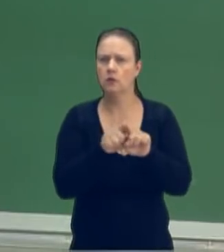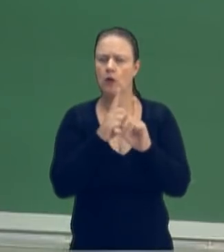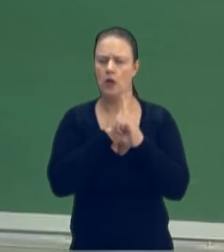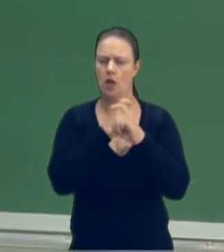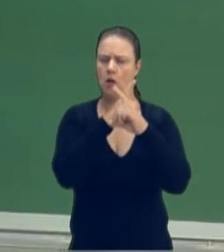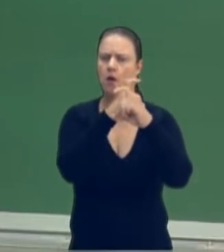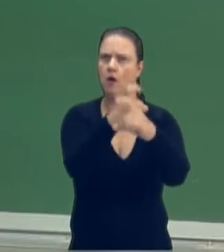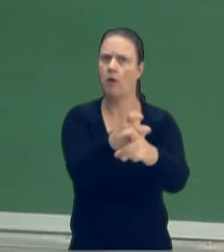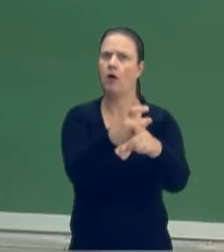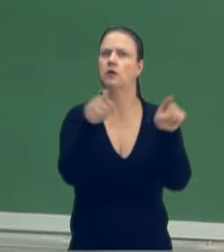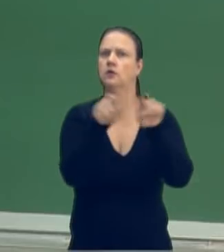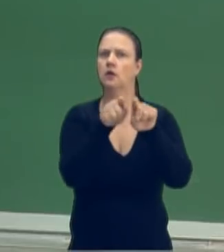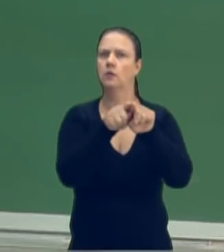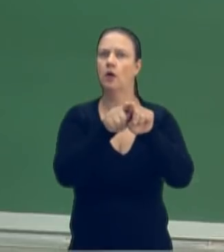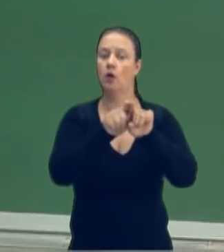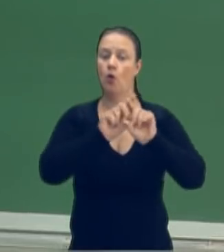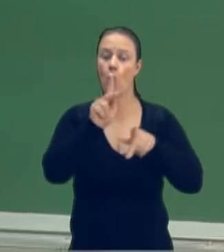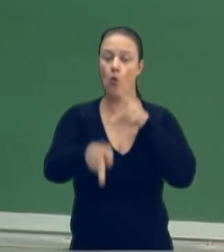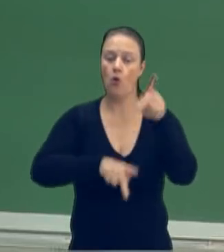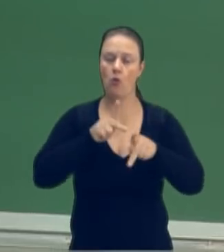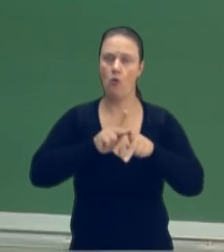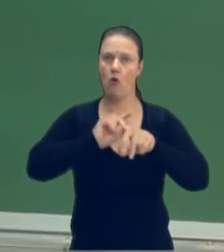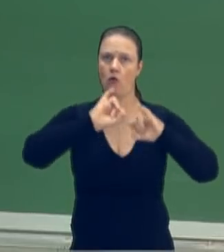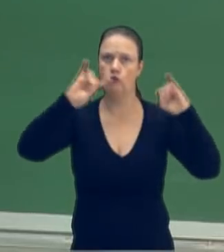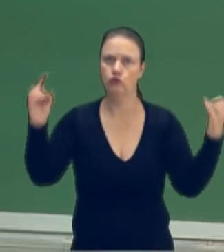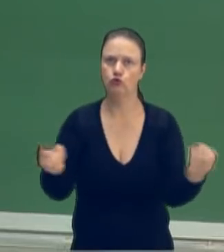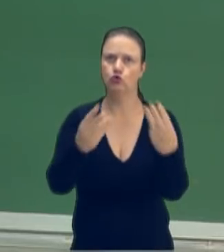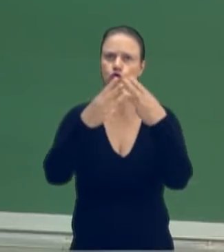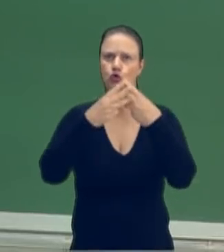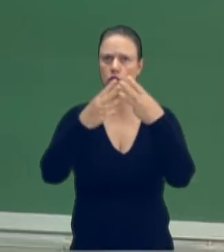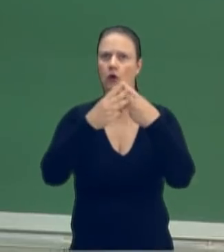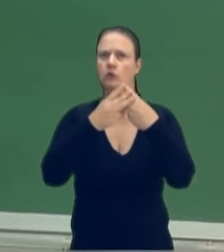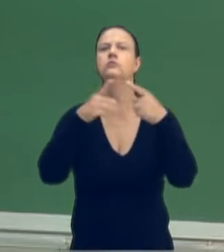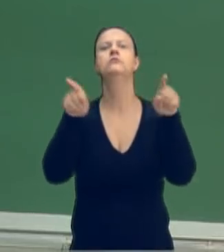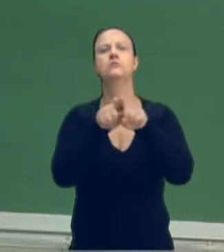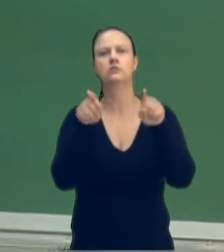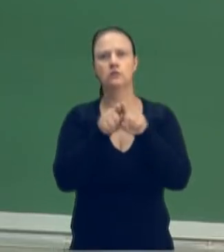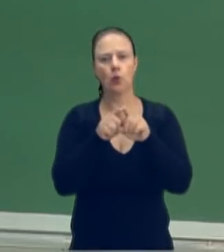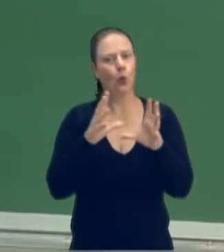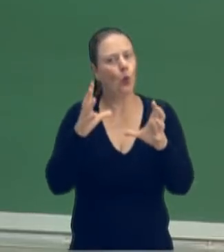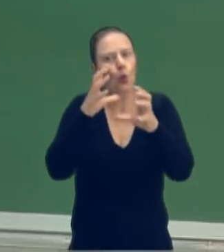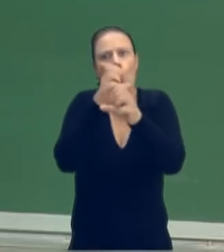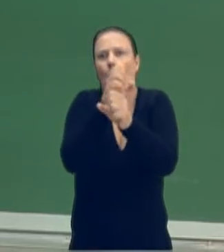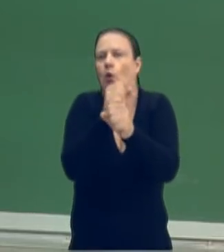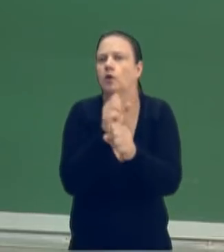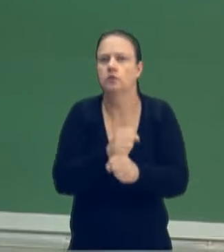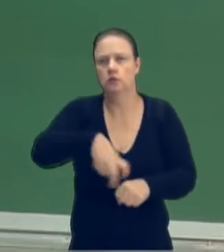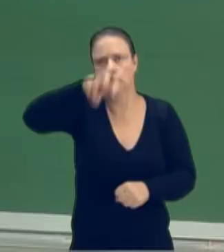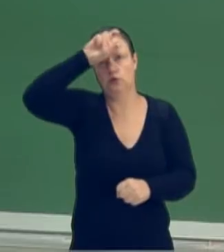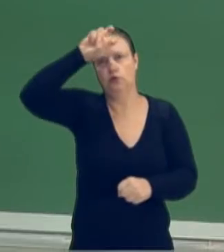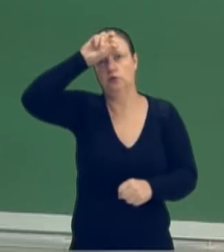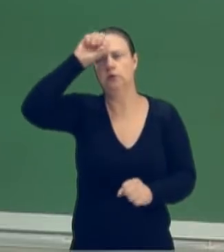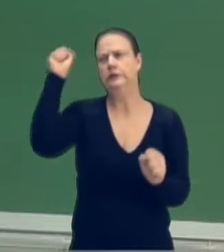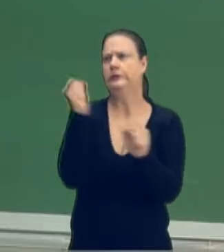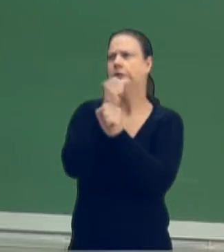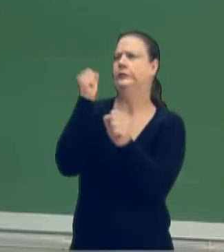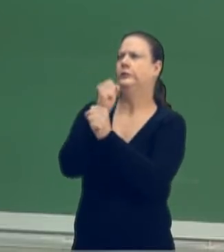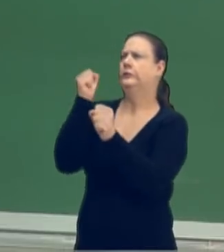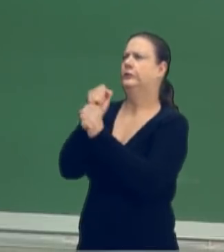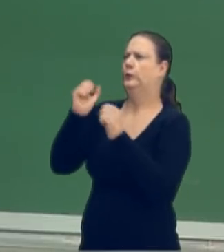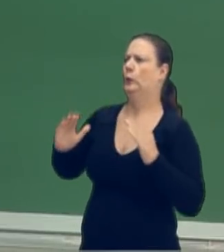no período do Egito Antigo. É muito discutido a quantidade de egípcios. Fala-se na produção das pirâmides,